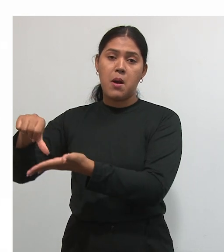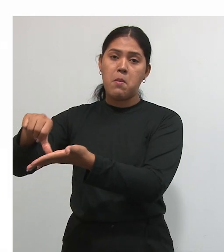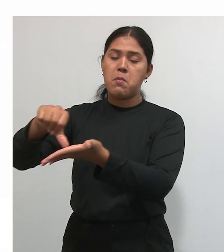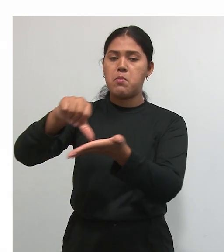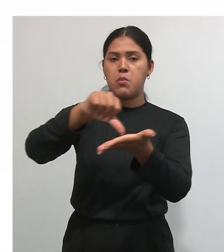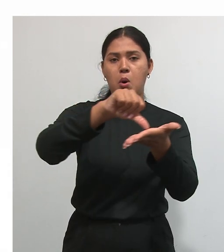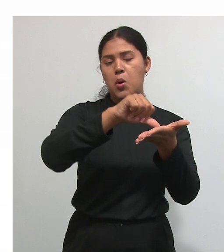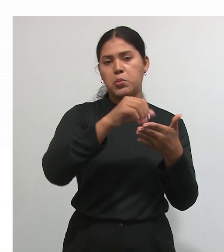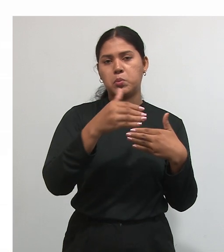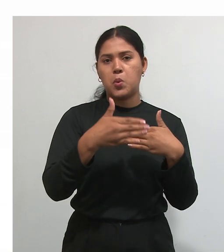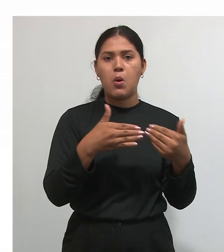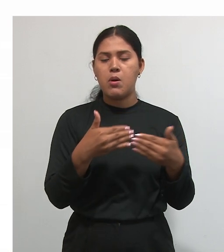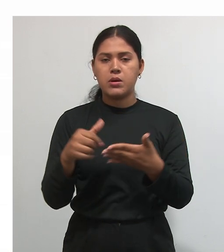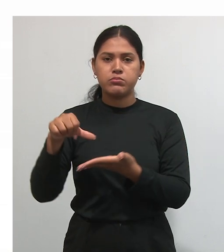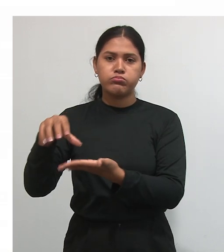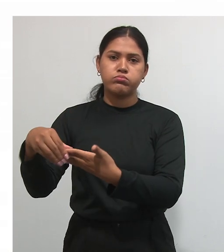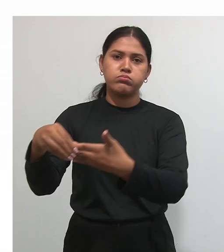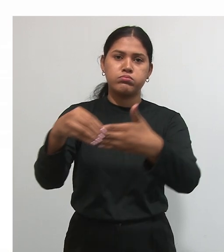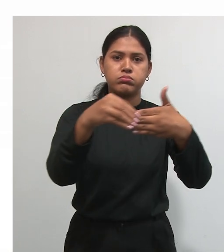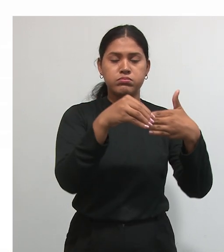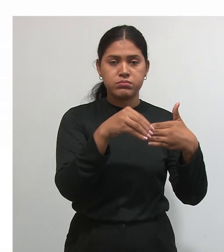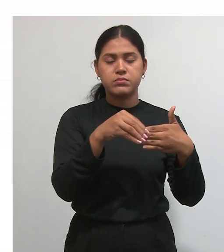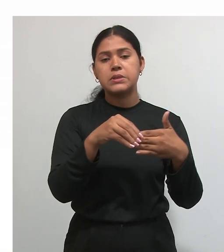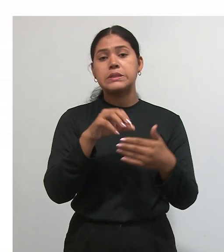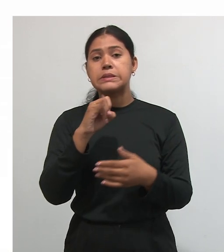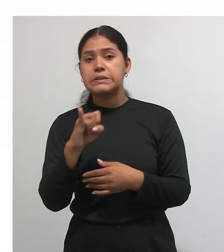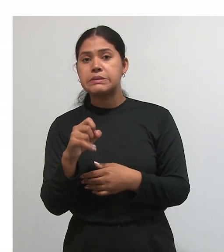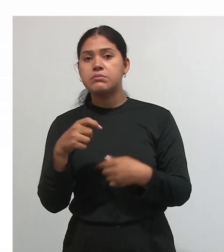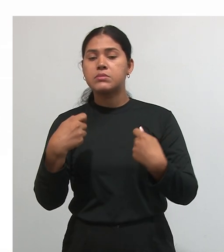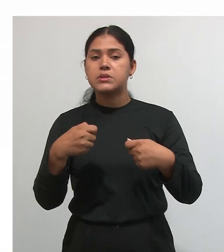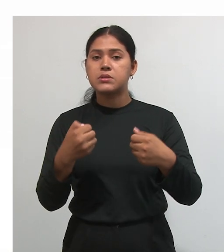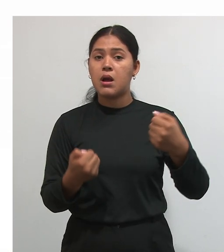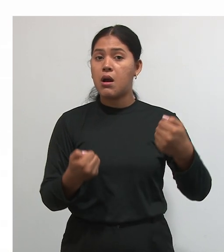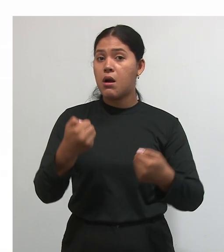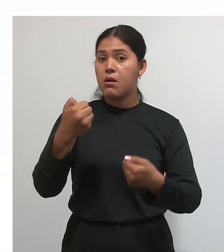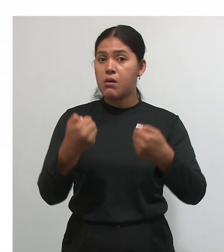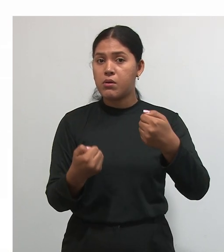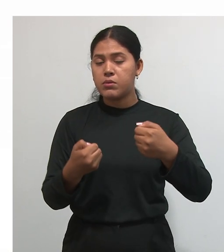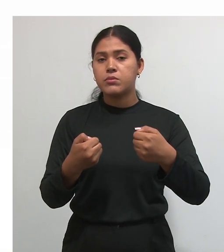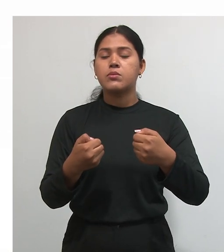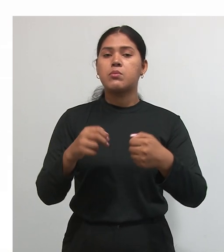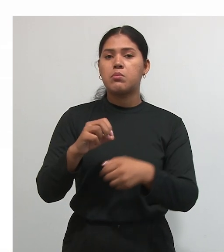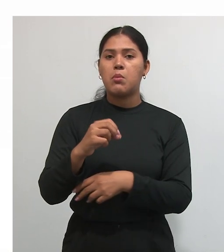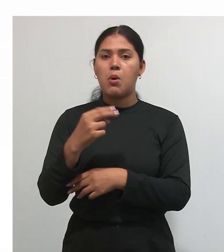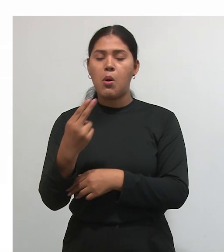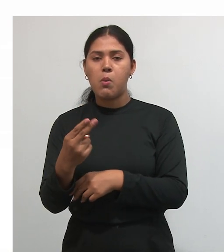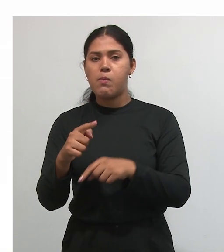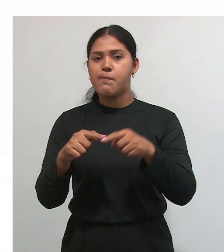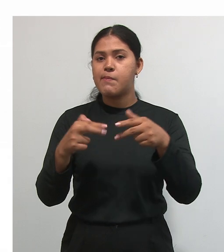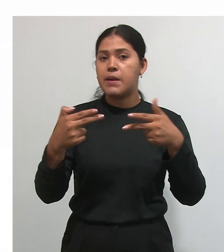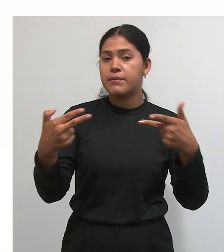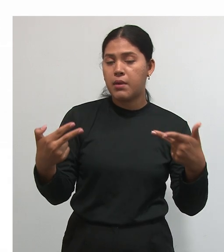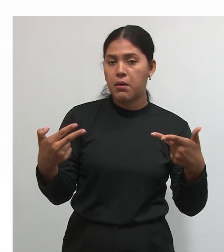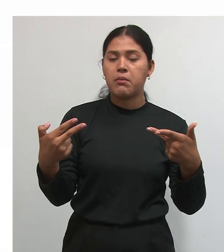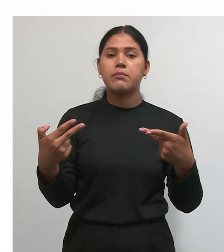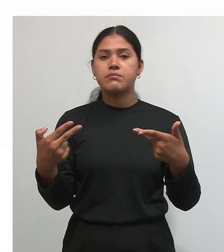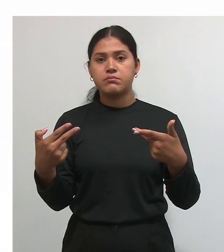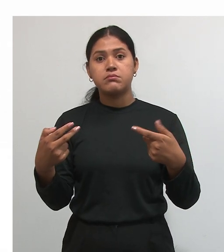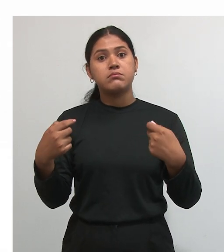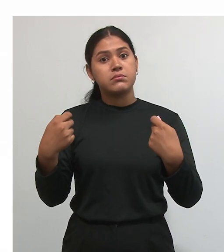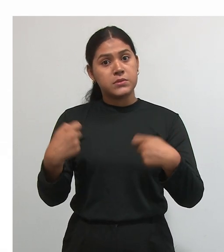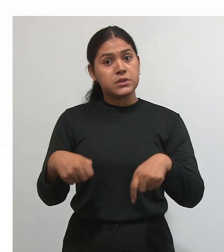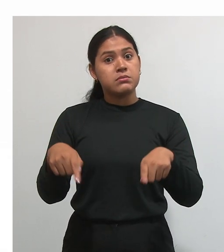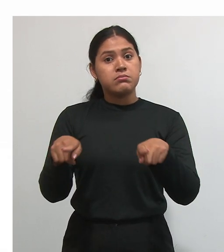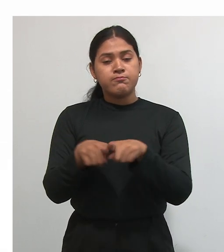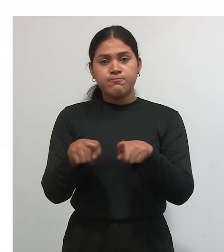precisa ali, por exemplo, de um veículo ou não para aquela unidade. Ele também o que visa aqui, ó, atualizar